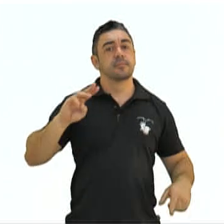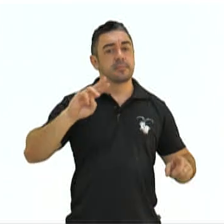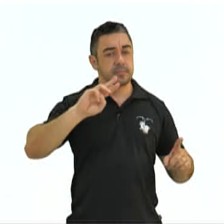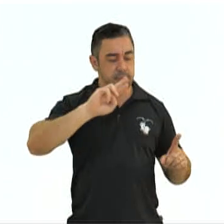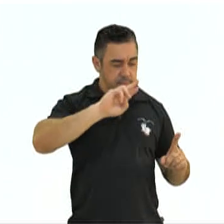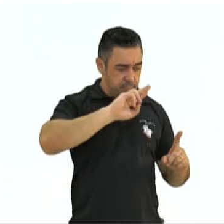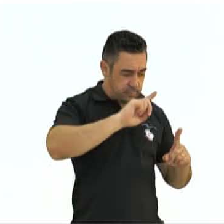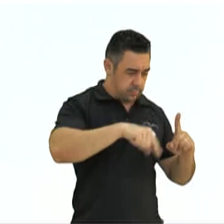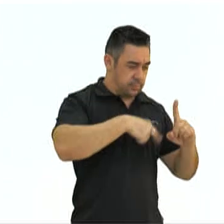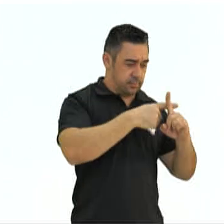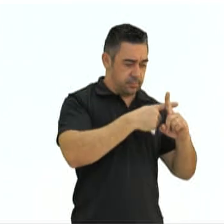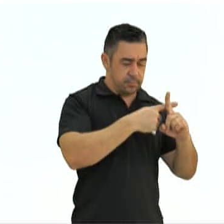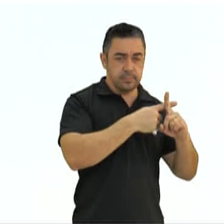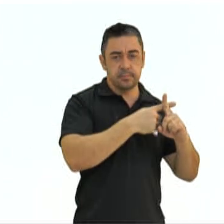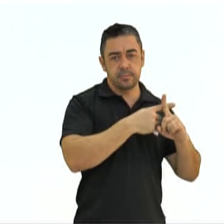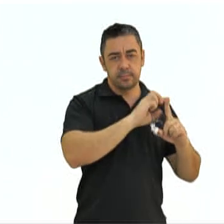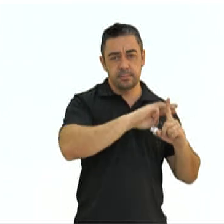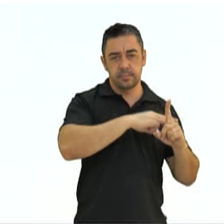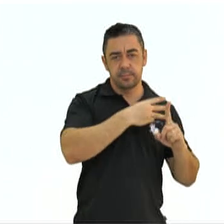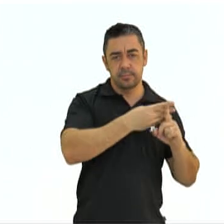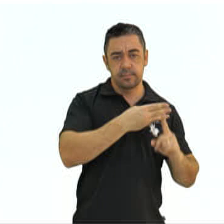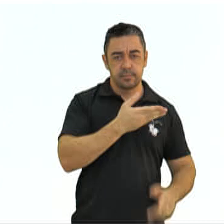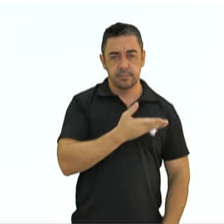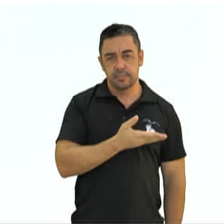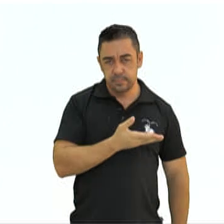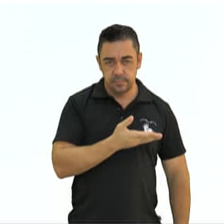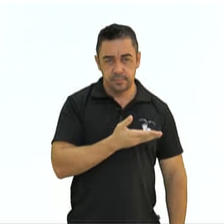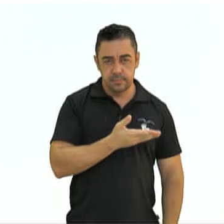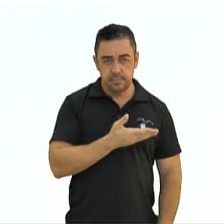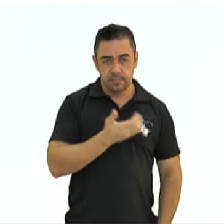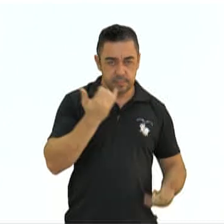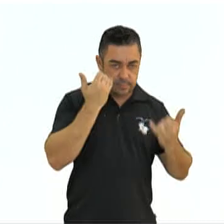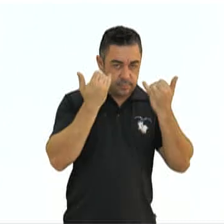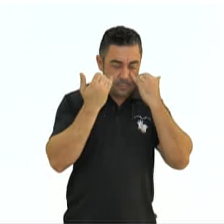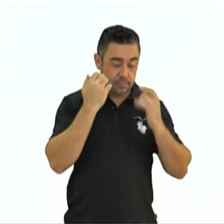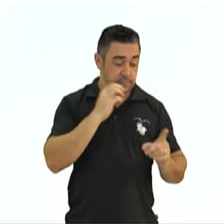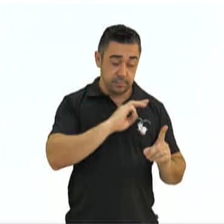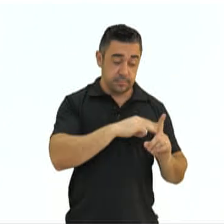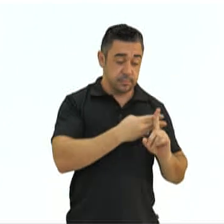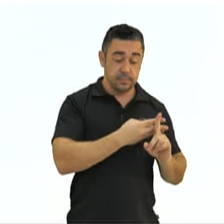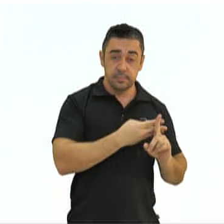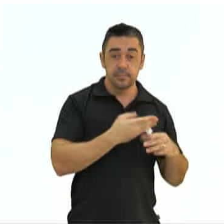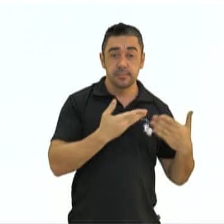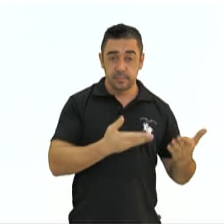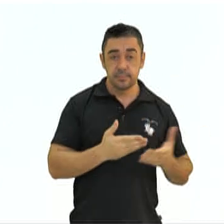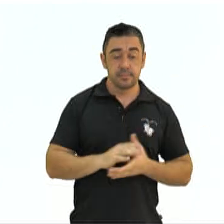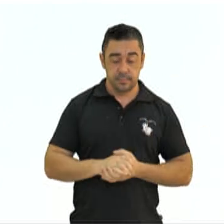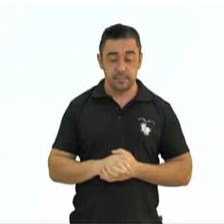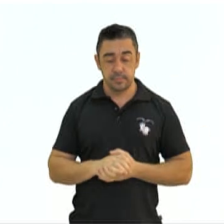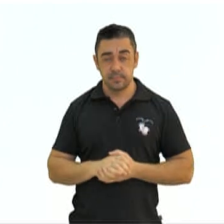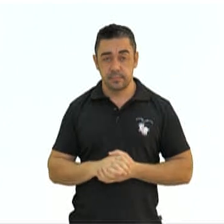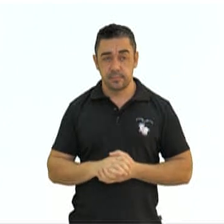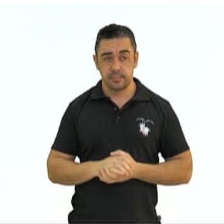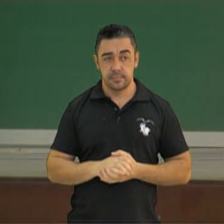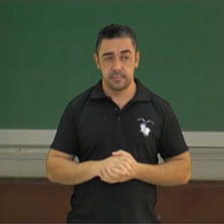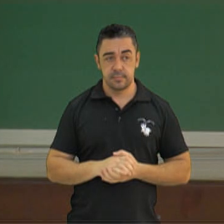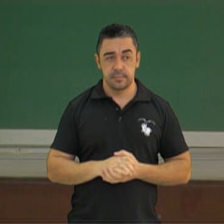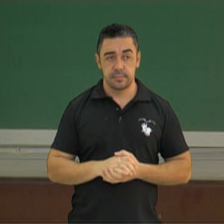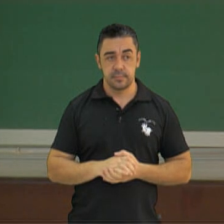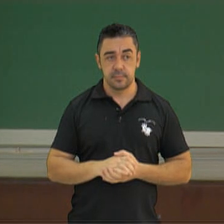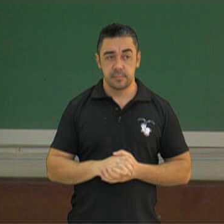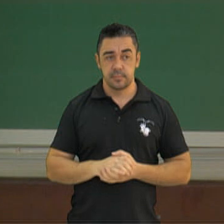uma sobe, a outra diminui, as outras informações serão multiplicadas pelo mesmo número, que é